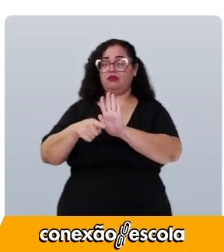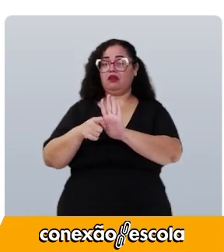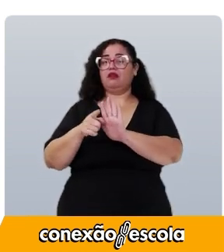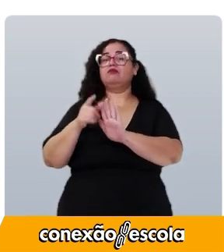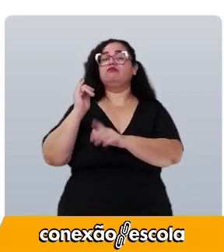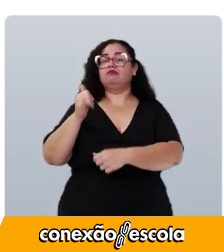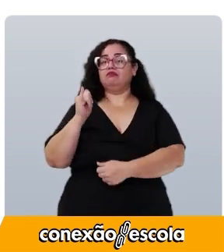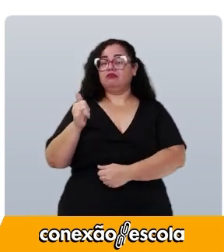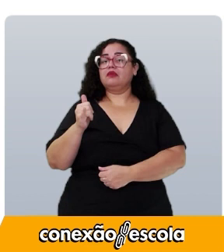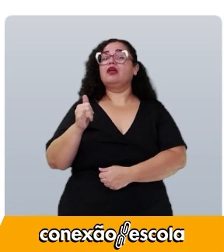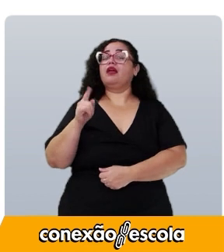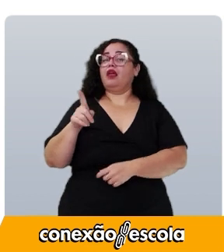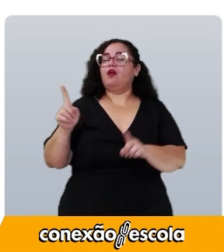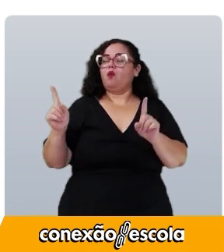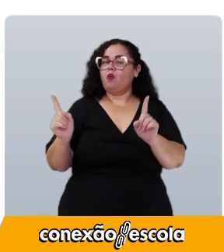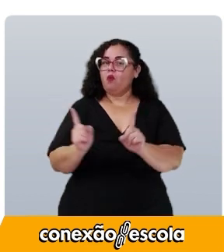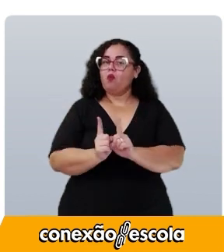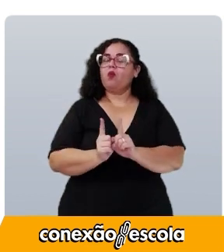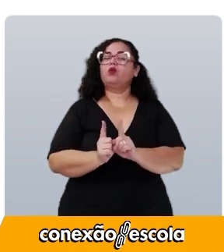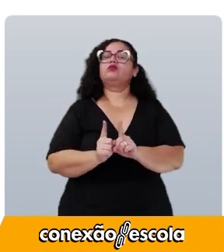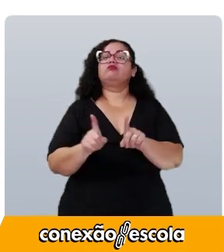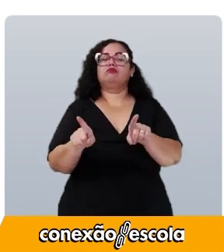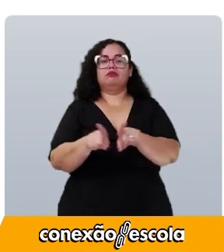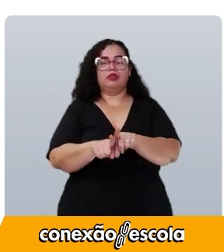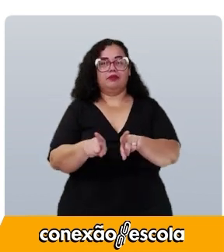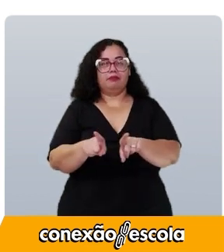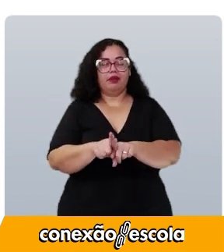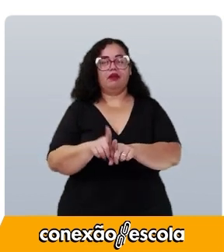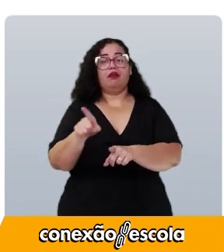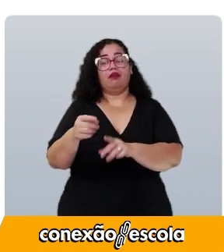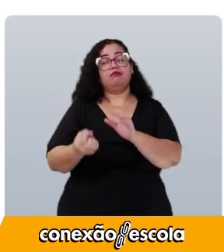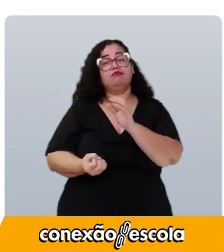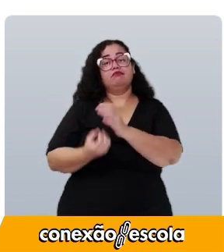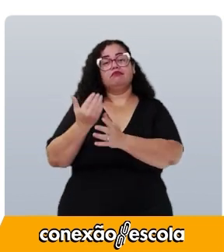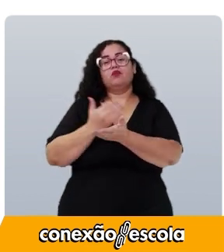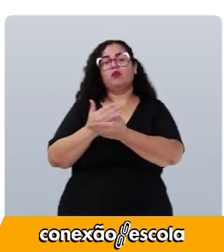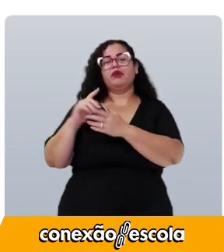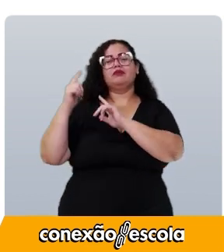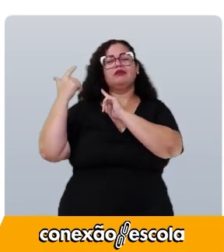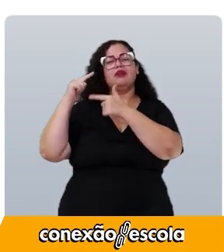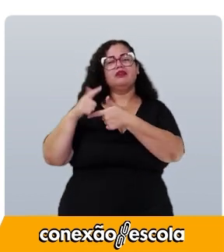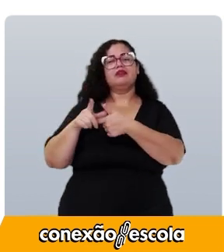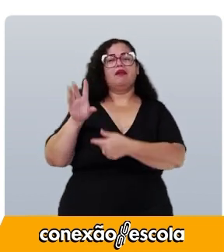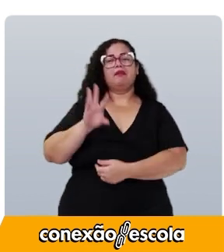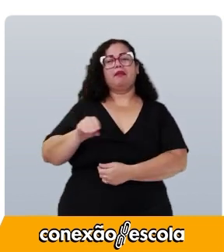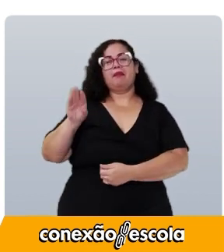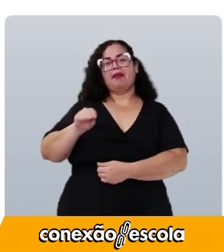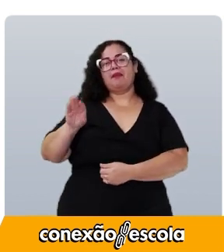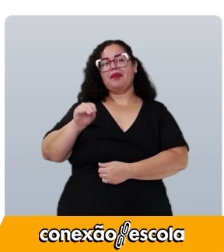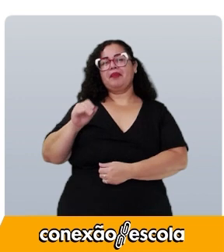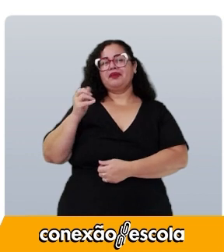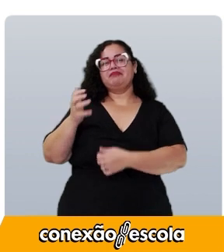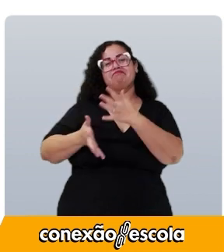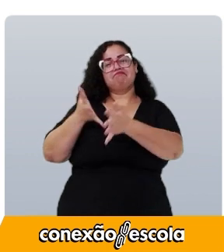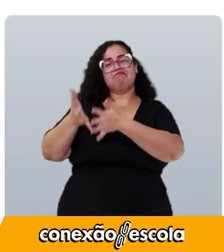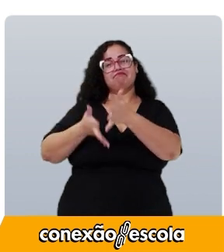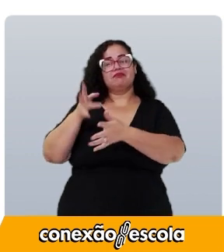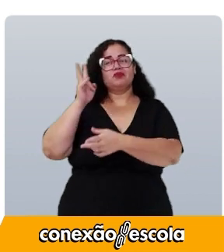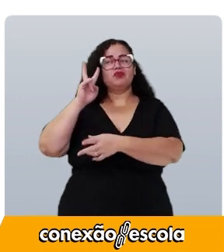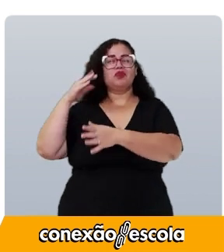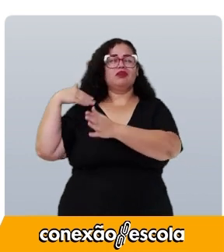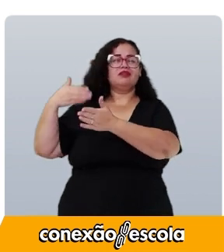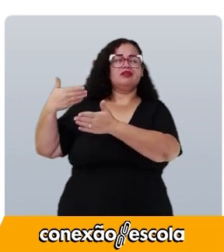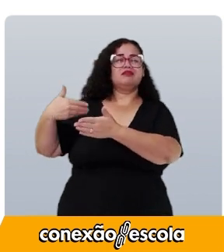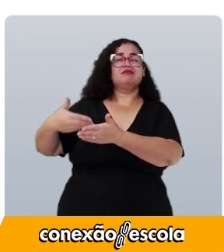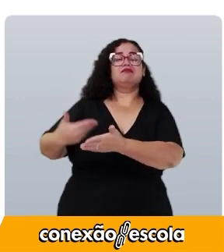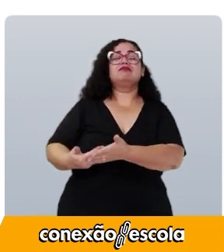narrativo também é um gênero mais curto e que se originou da tradição oral. Essas histórias foram